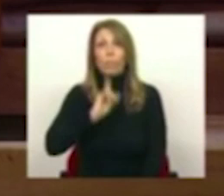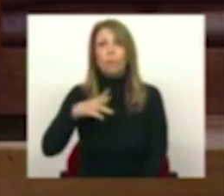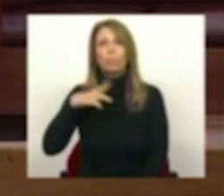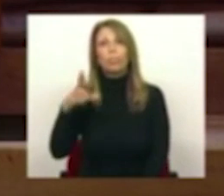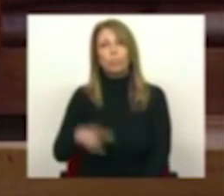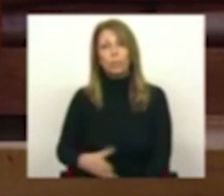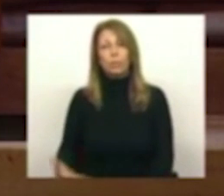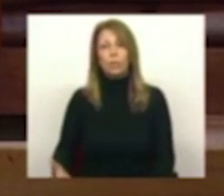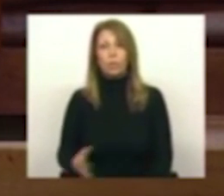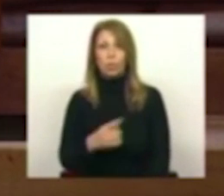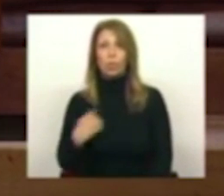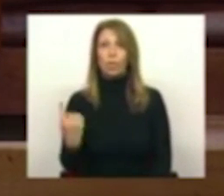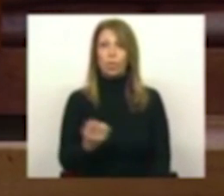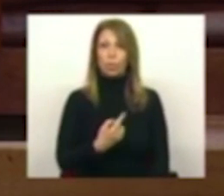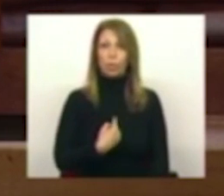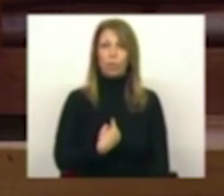que nós